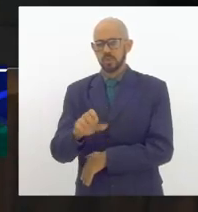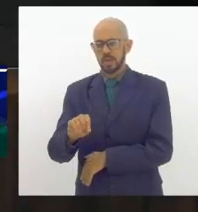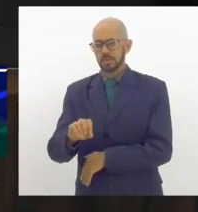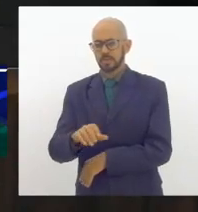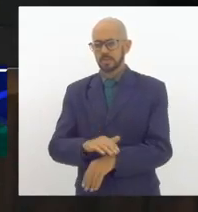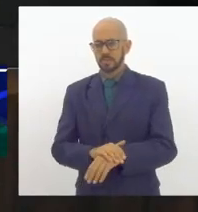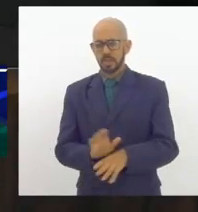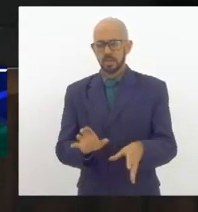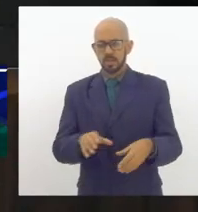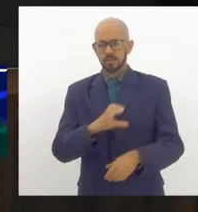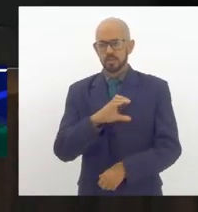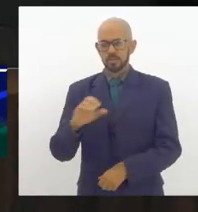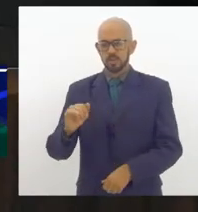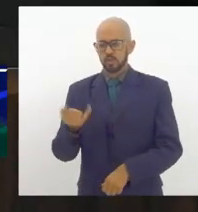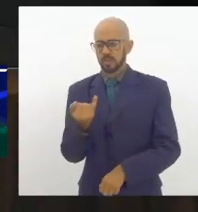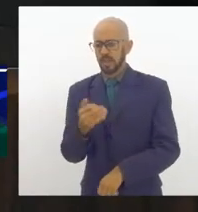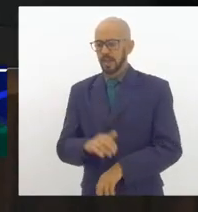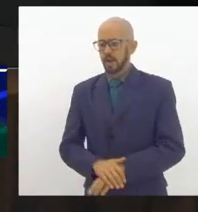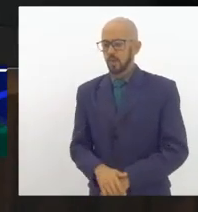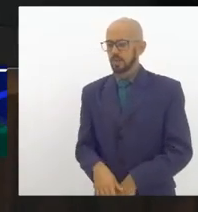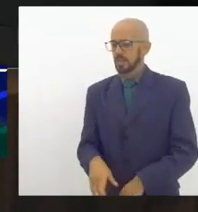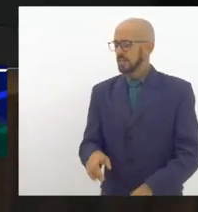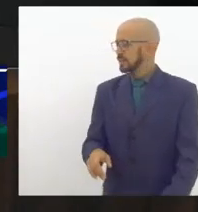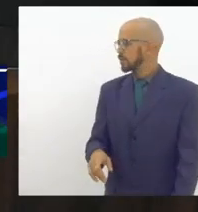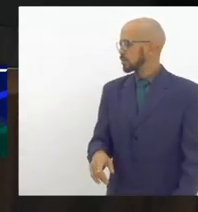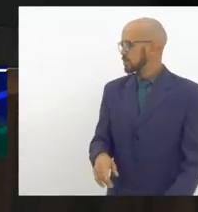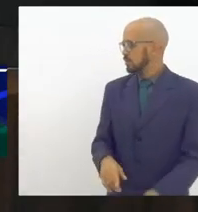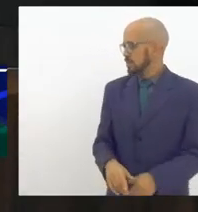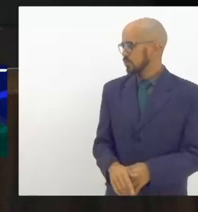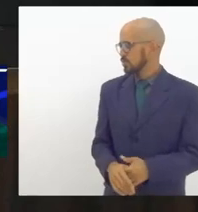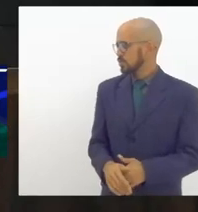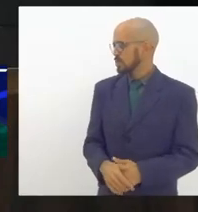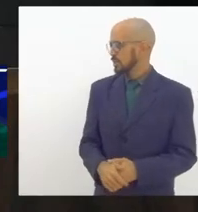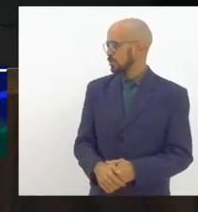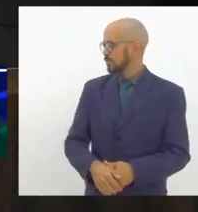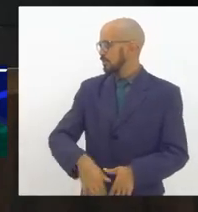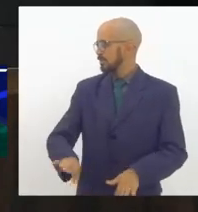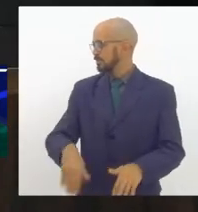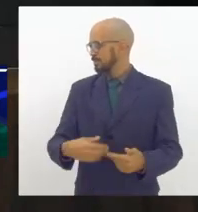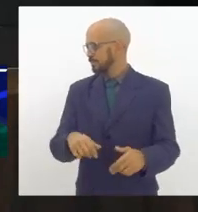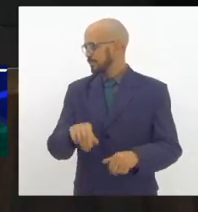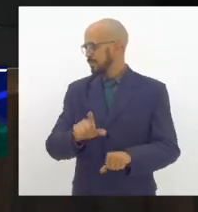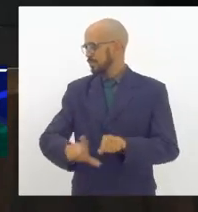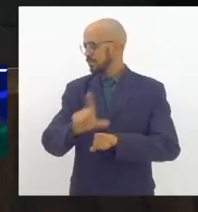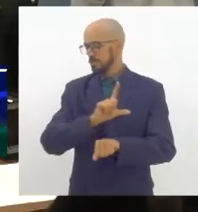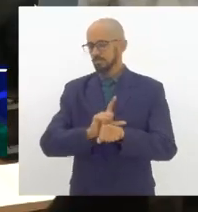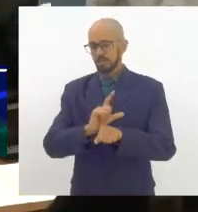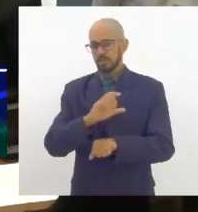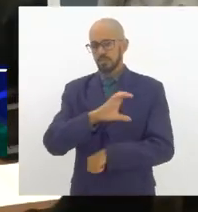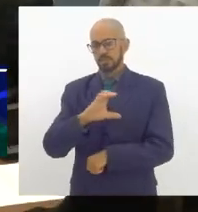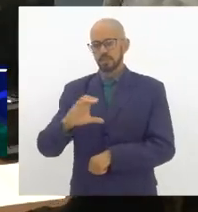da comissão de condição de Justiça emitiu parecer pela comissão de concessão os ditadores falsos